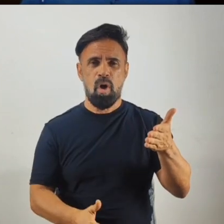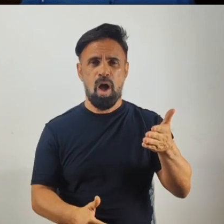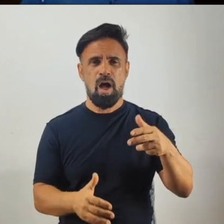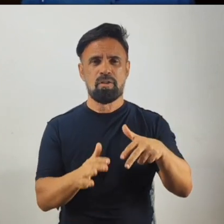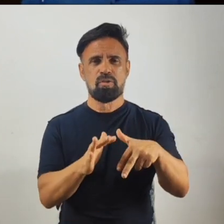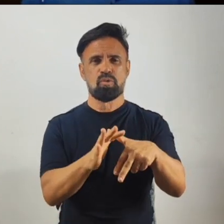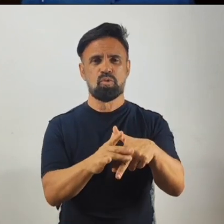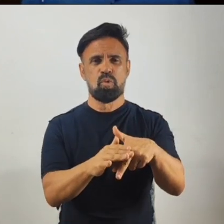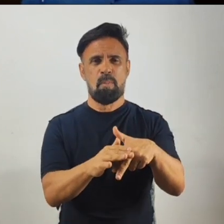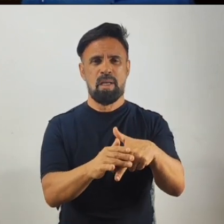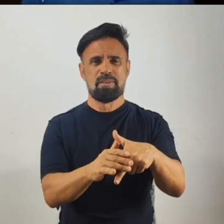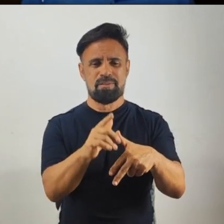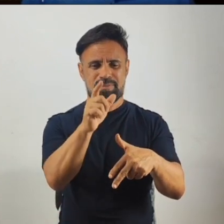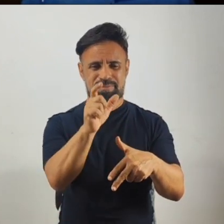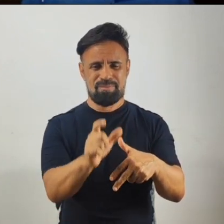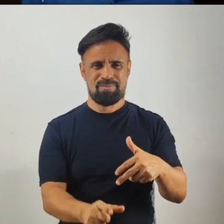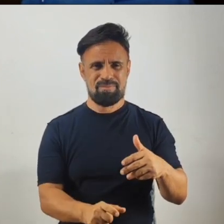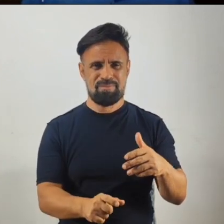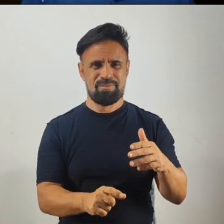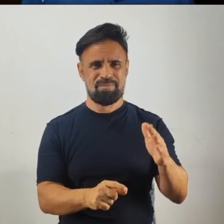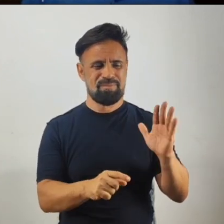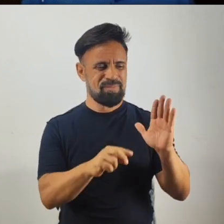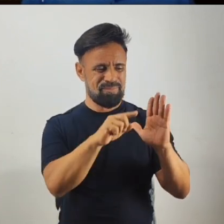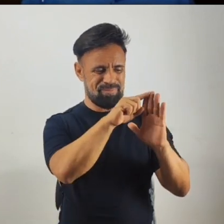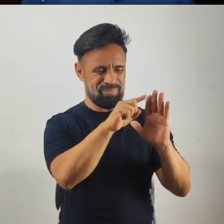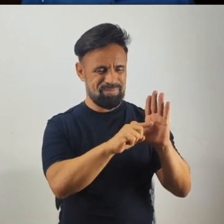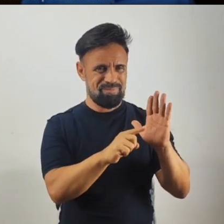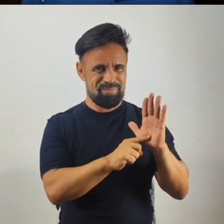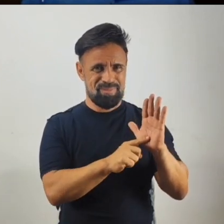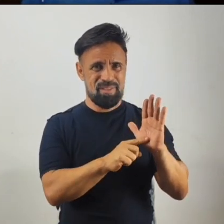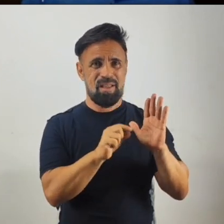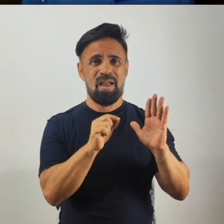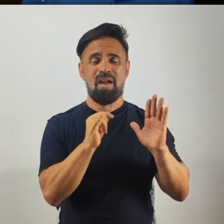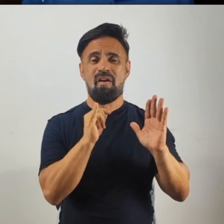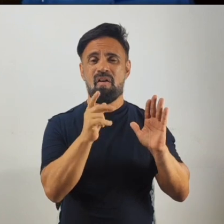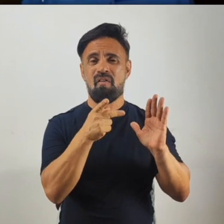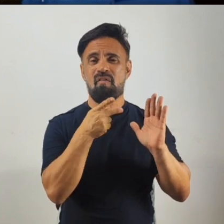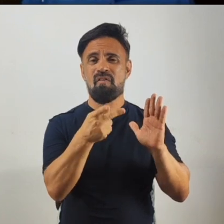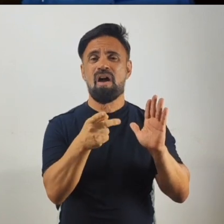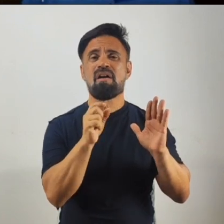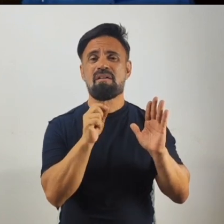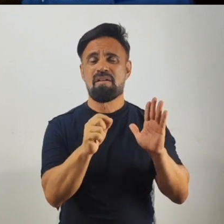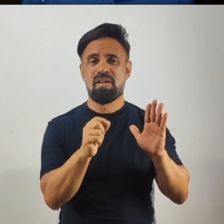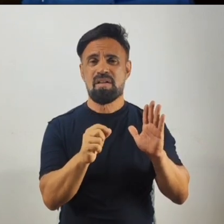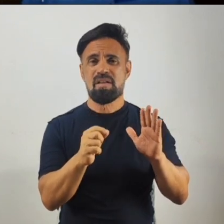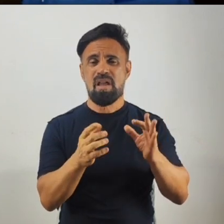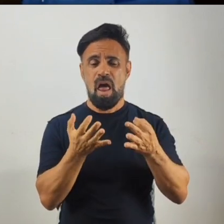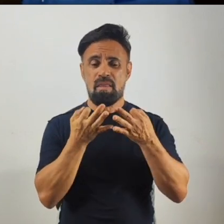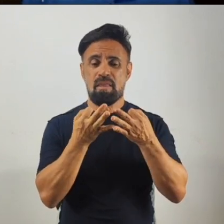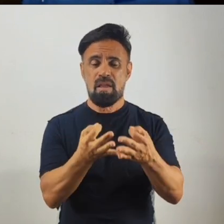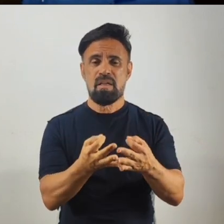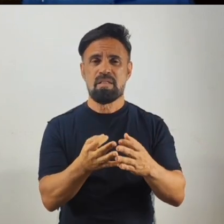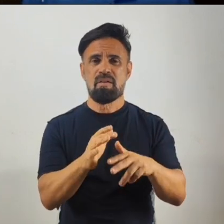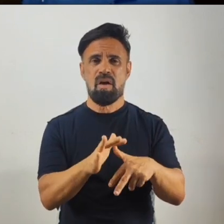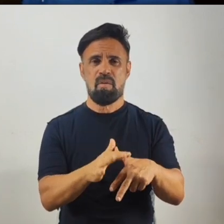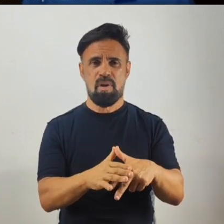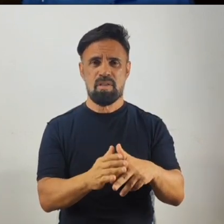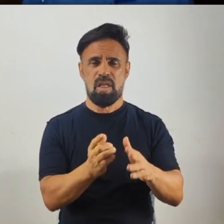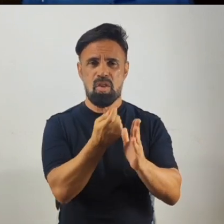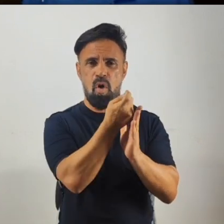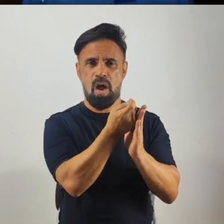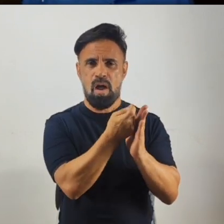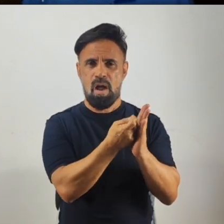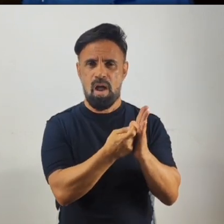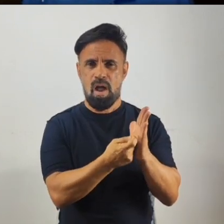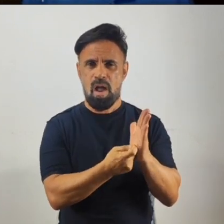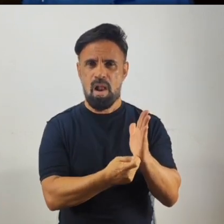O prontuário do paciente. O guia ele prevê mecanismos que garantam a continuidade da atenção